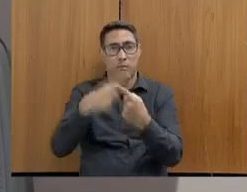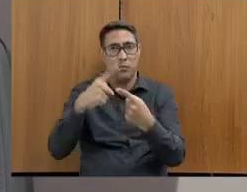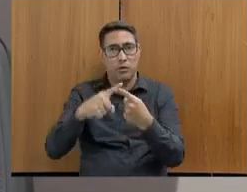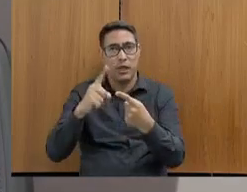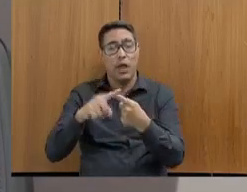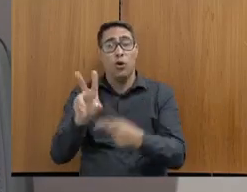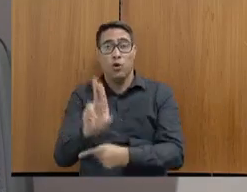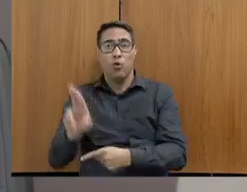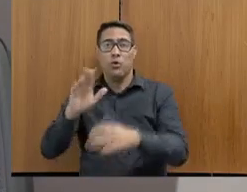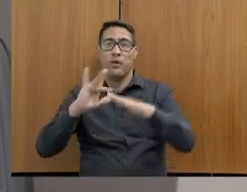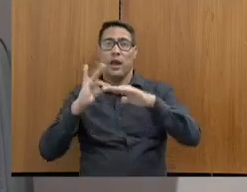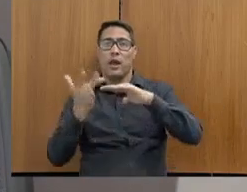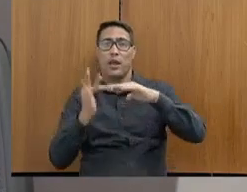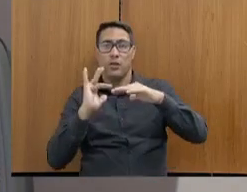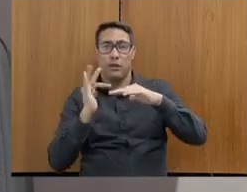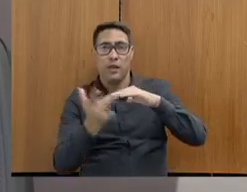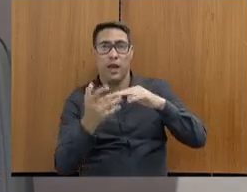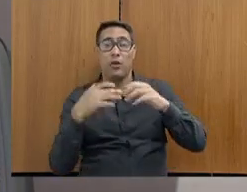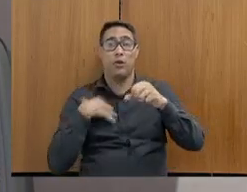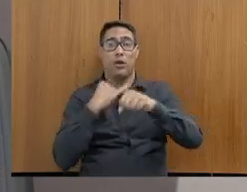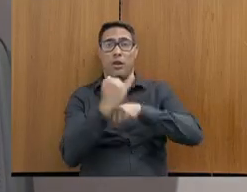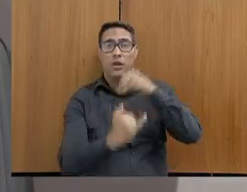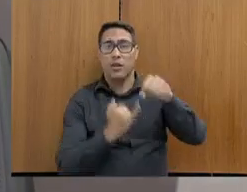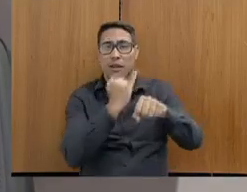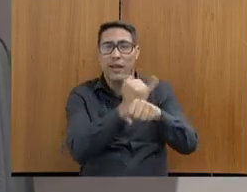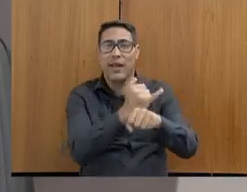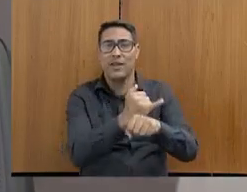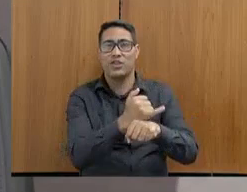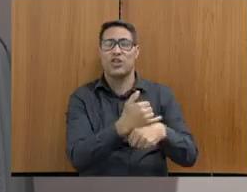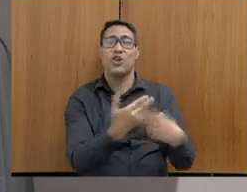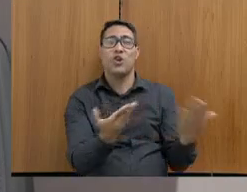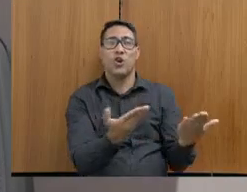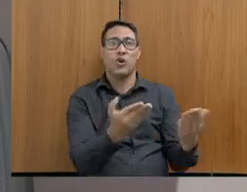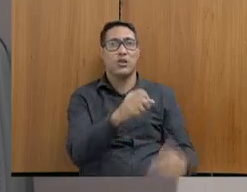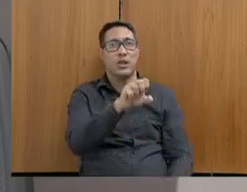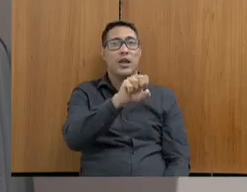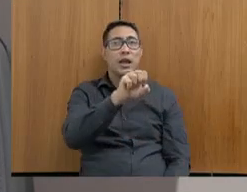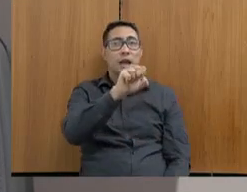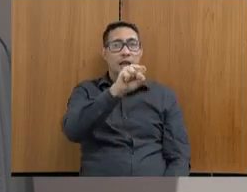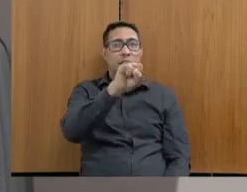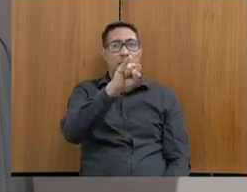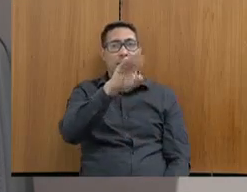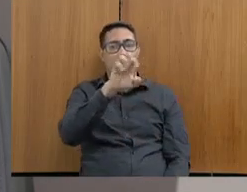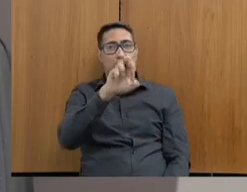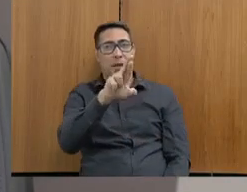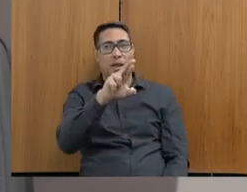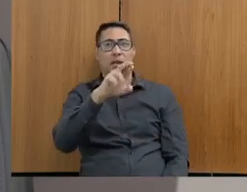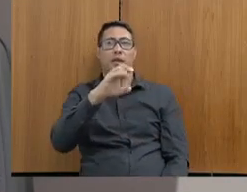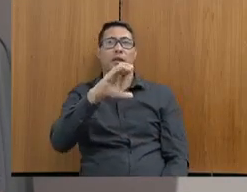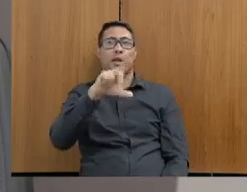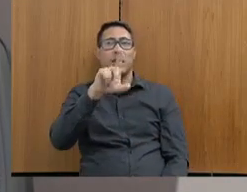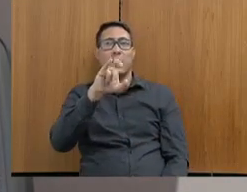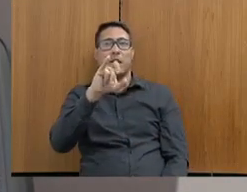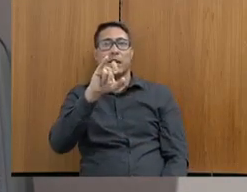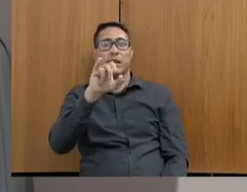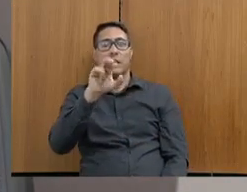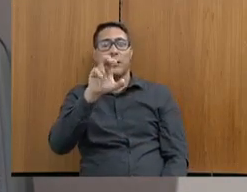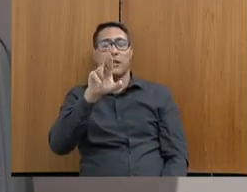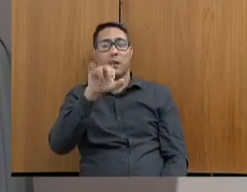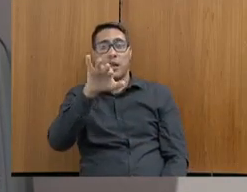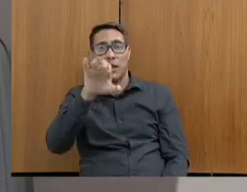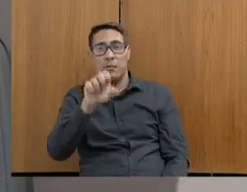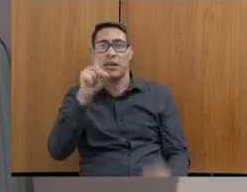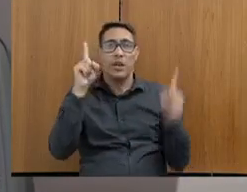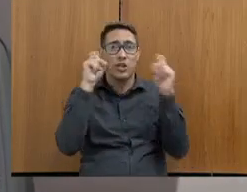por meio da internet então hoje são Cyber crimes e que dependem muita das vezes até para identificação